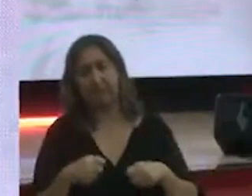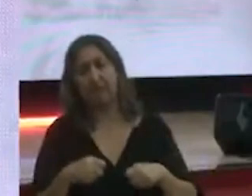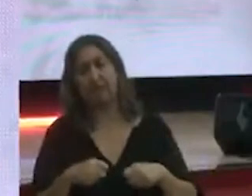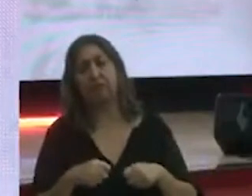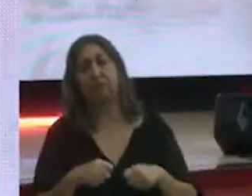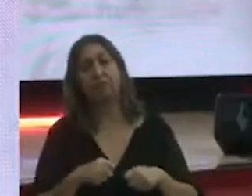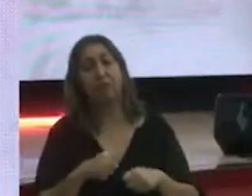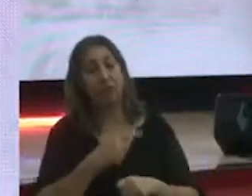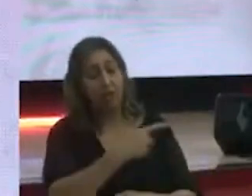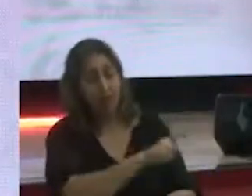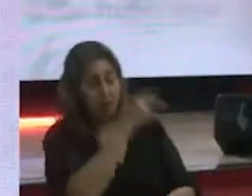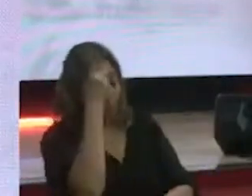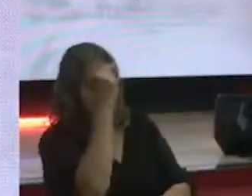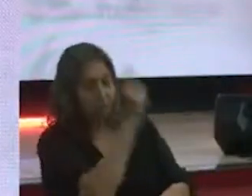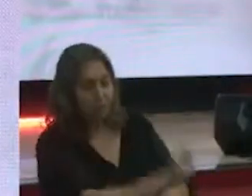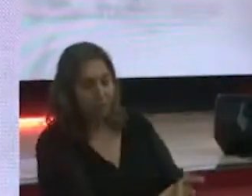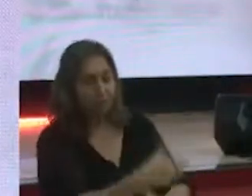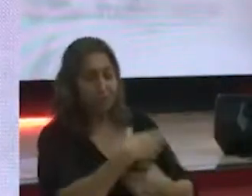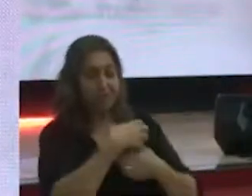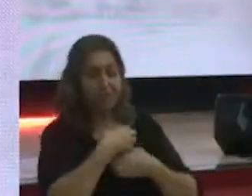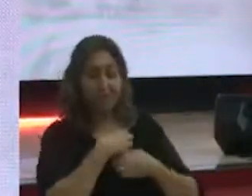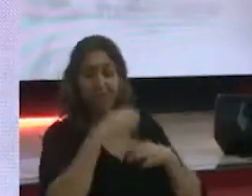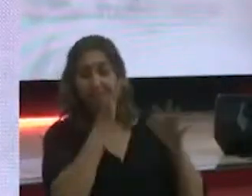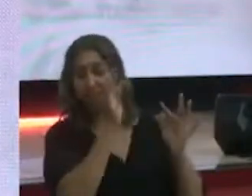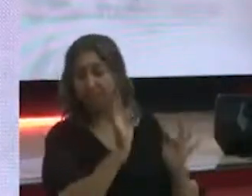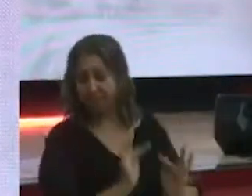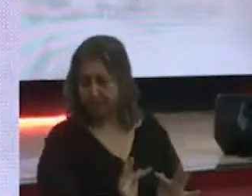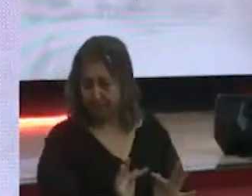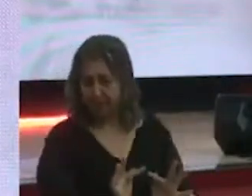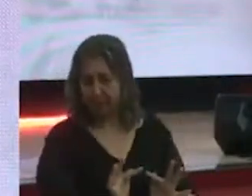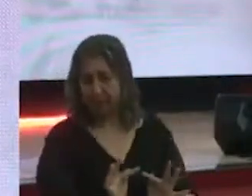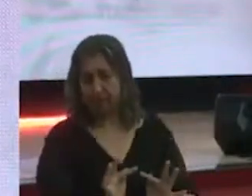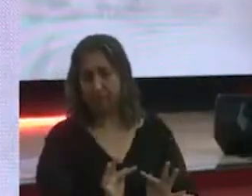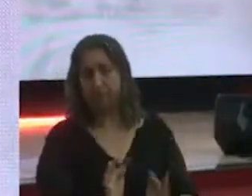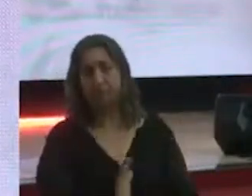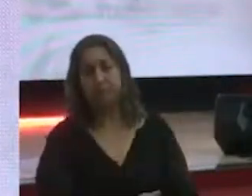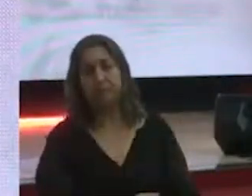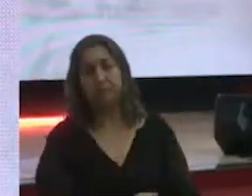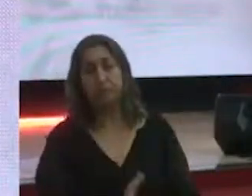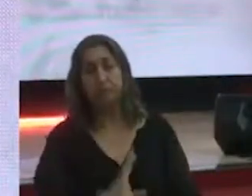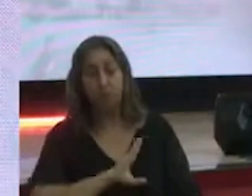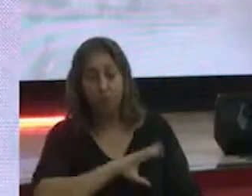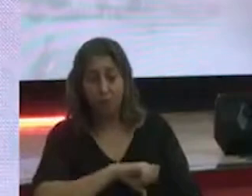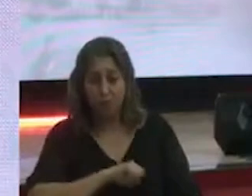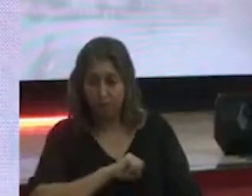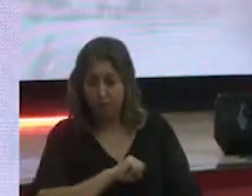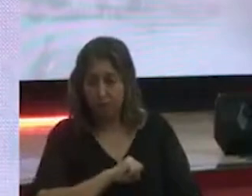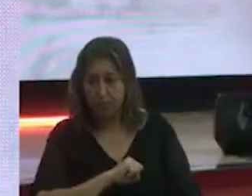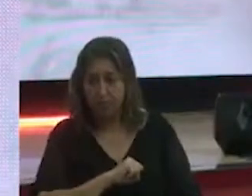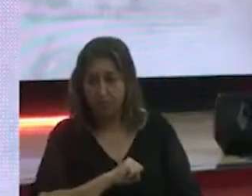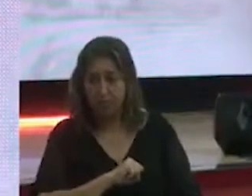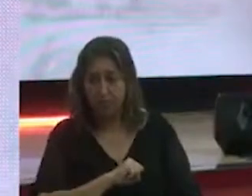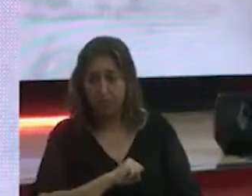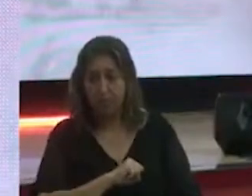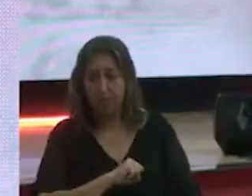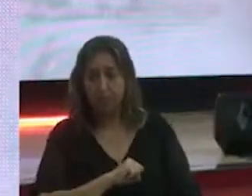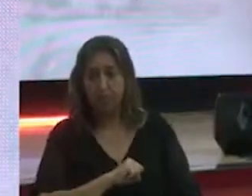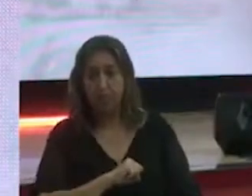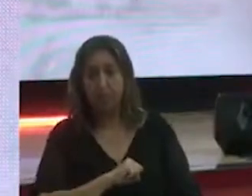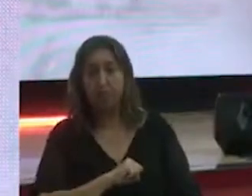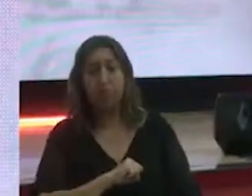para que o outro se sinta feliz o amor